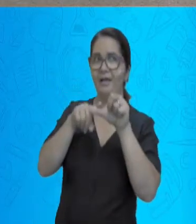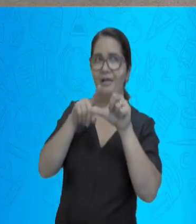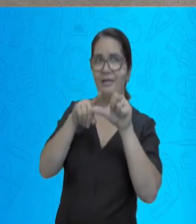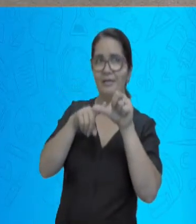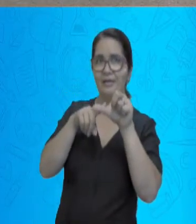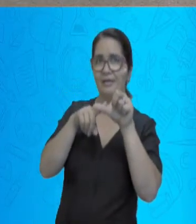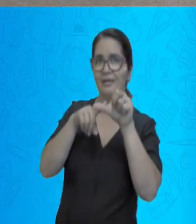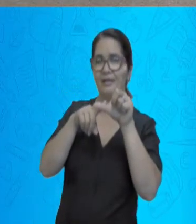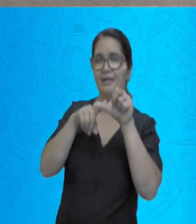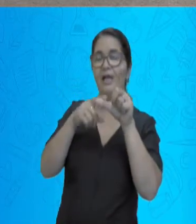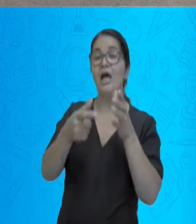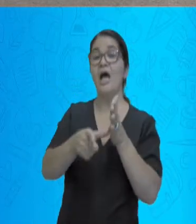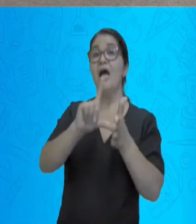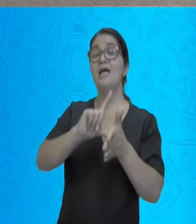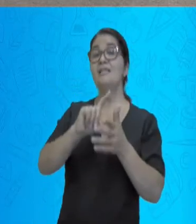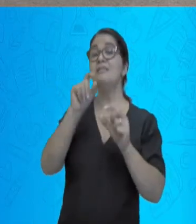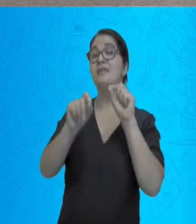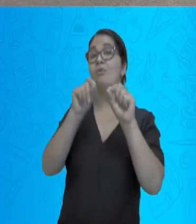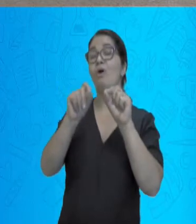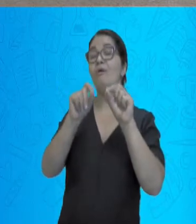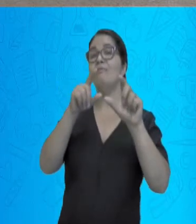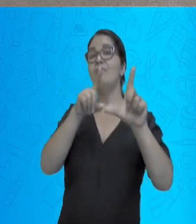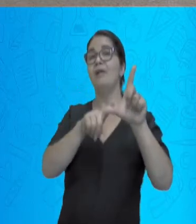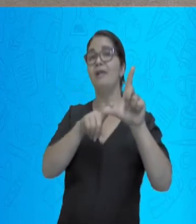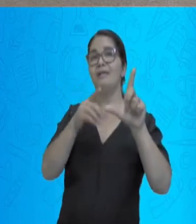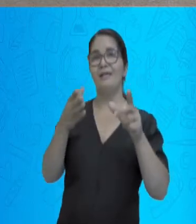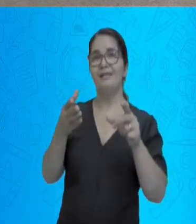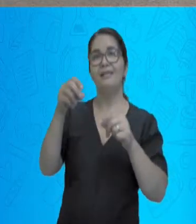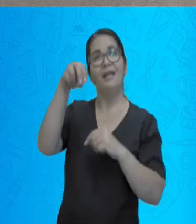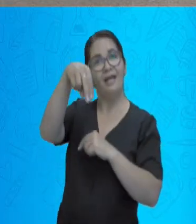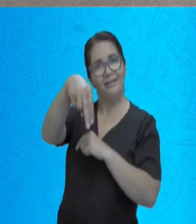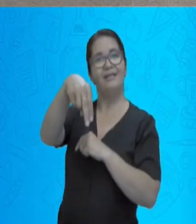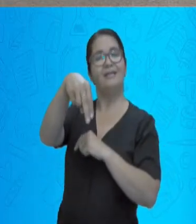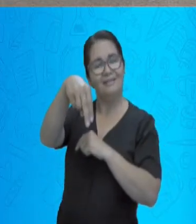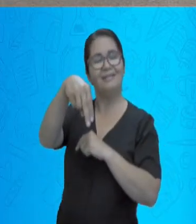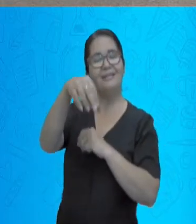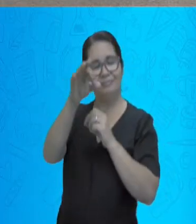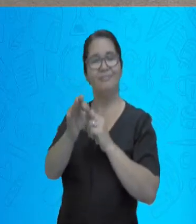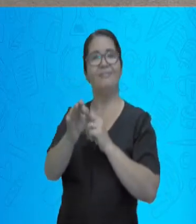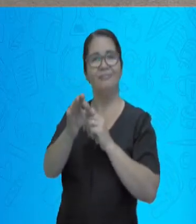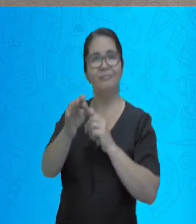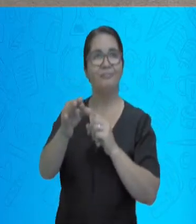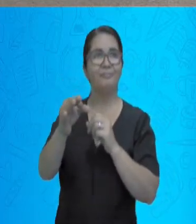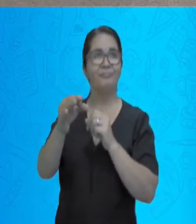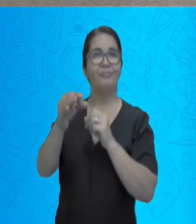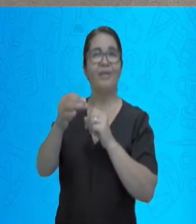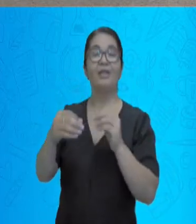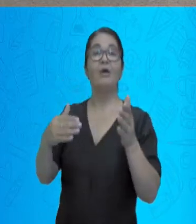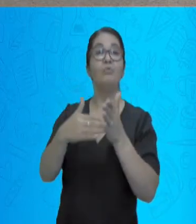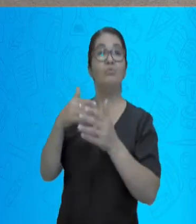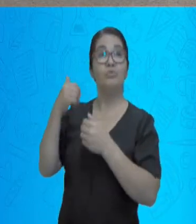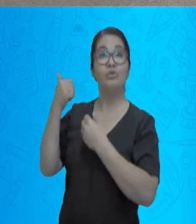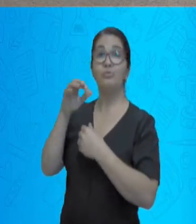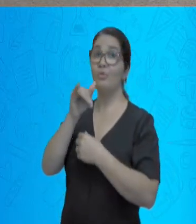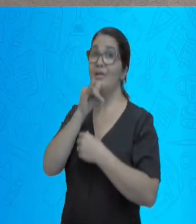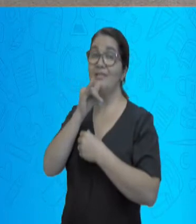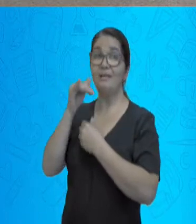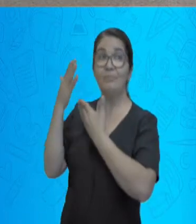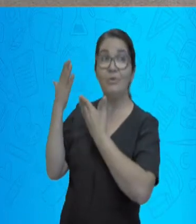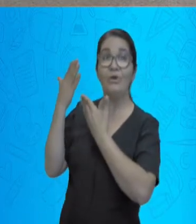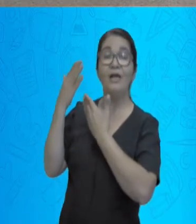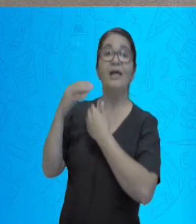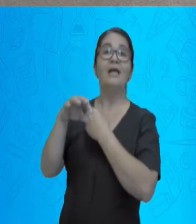vem antes? Pensaram? Vamos lá. A letra N, muito bem. E o último exemplo,